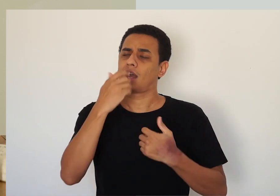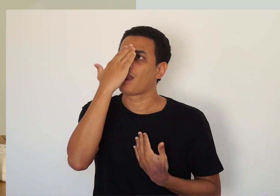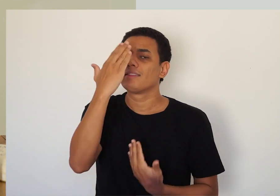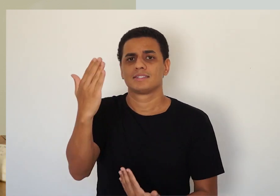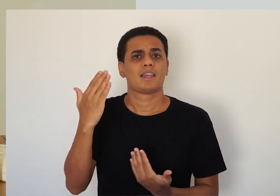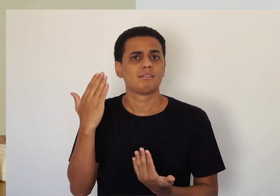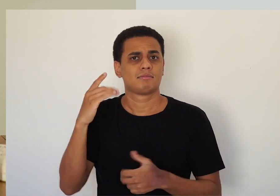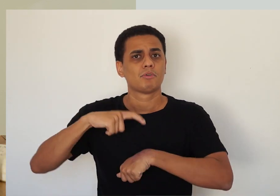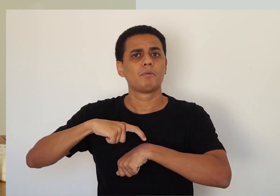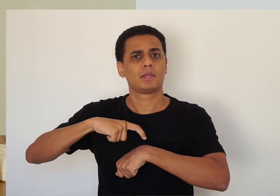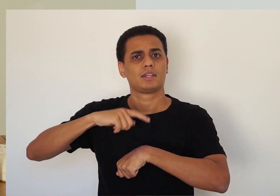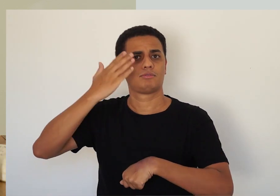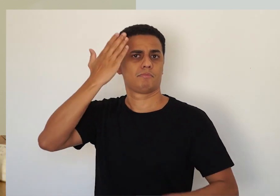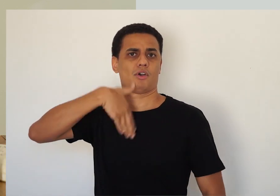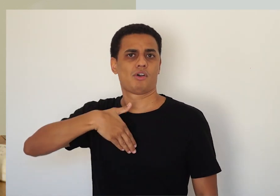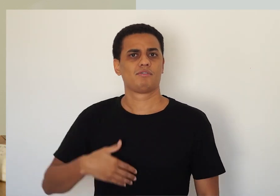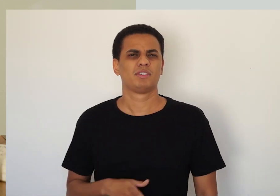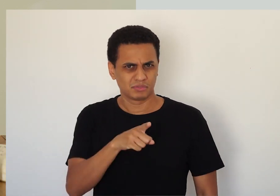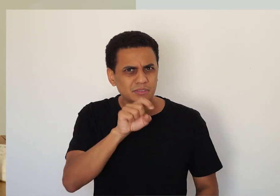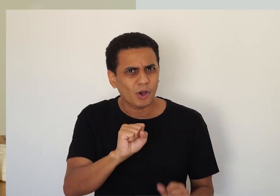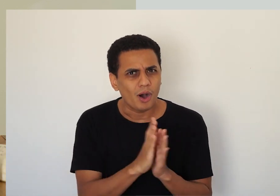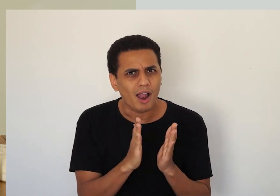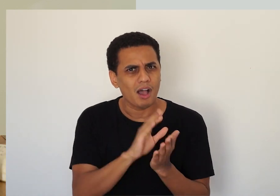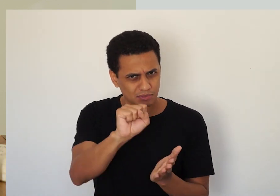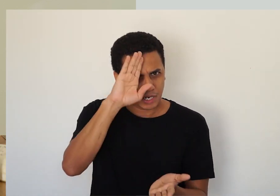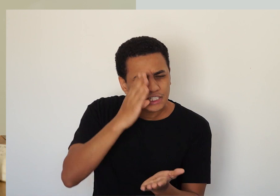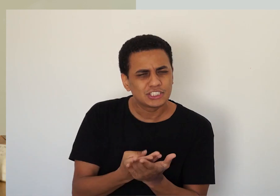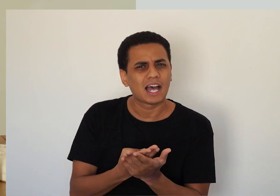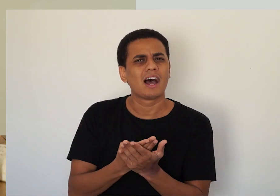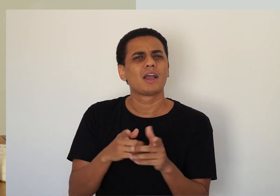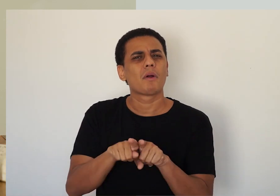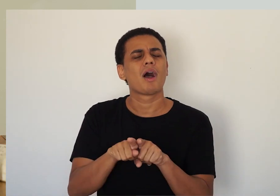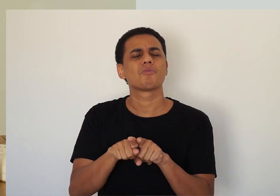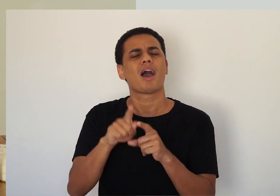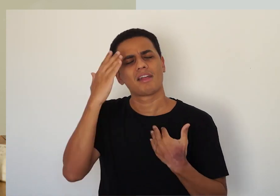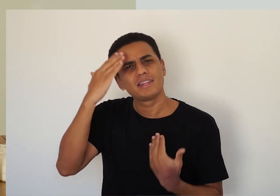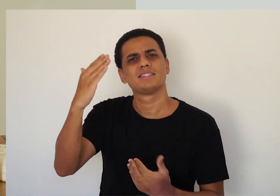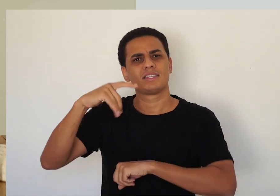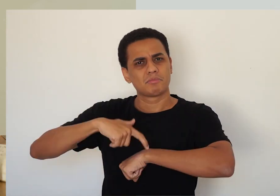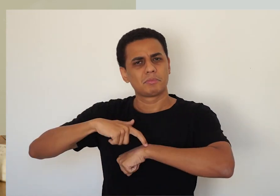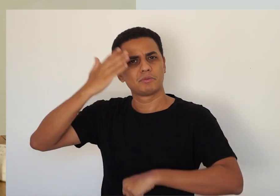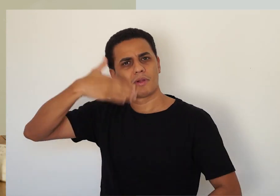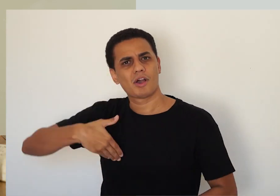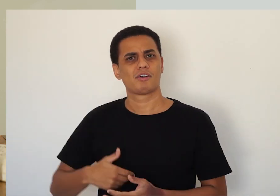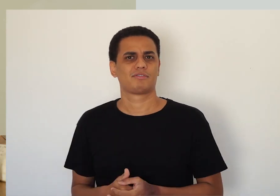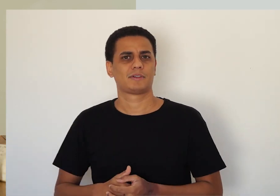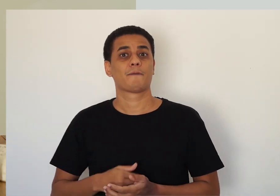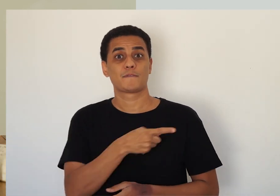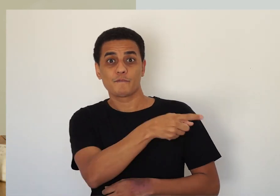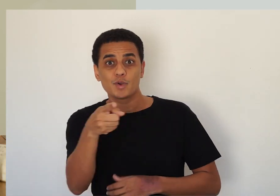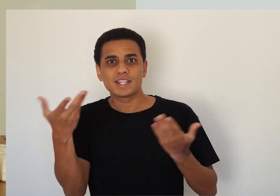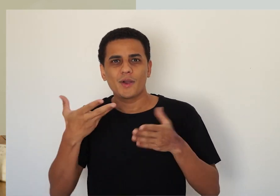como motivo de grande alegria. Você pode orar assim, você pode crer nisso. Eu quero orar com você também que está conosco, que